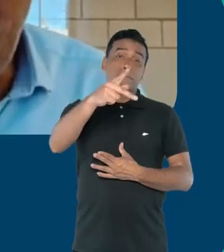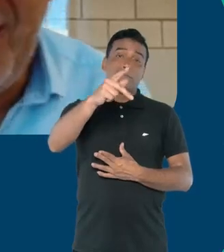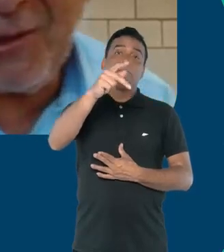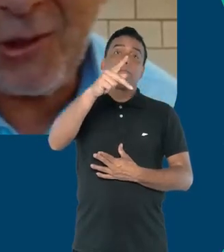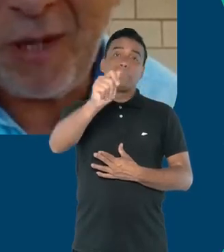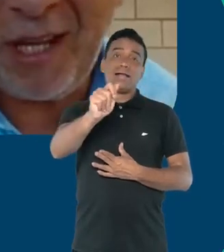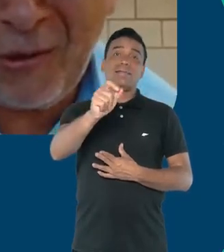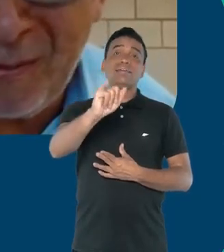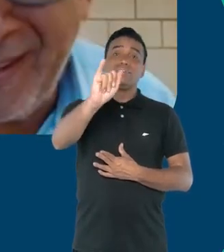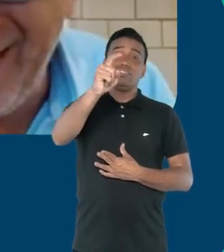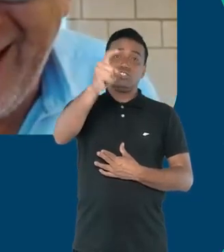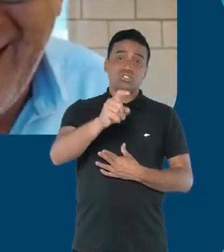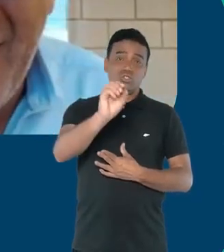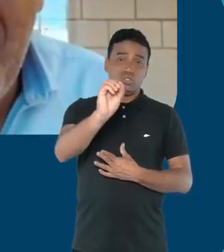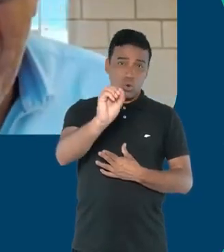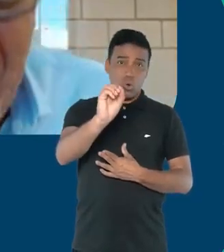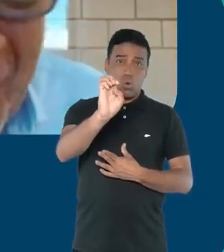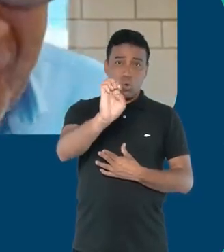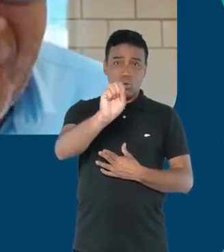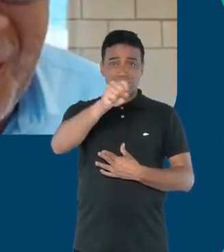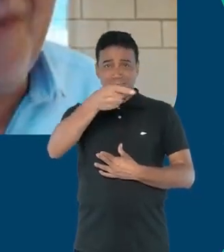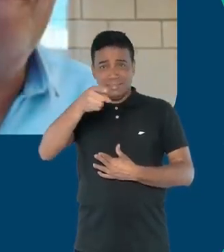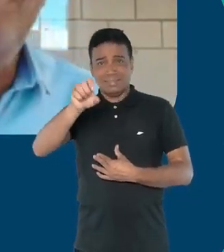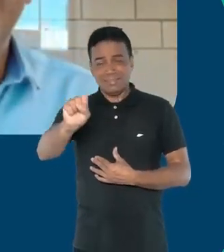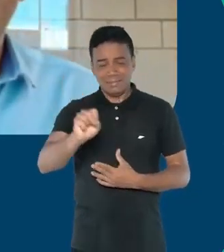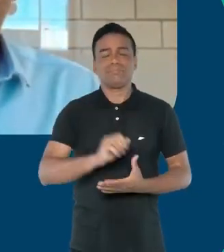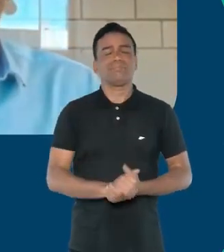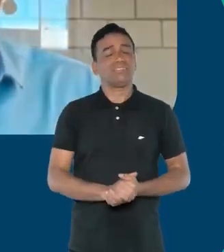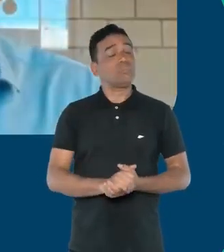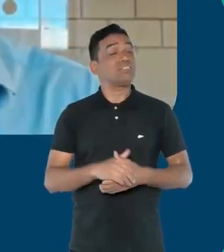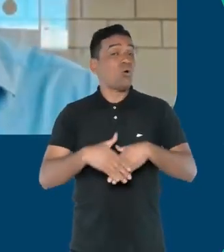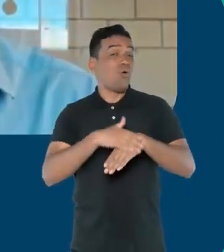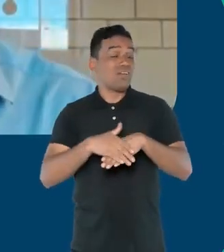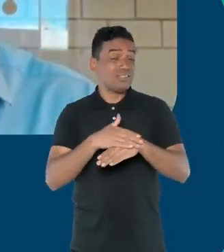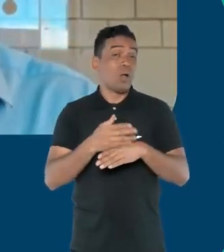conversar um pouquinho sobre Hume, né? Claro. O